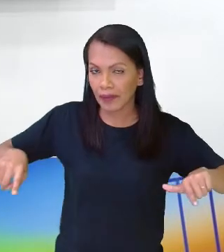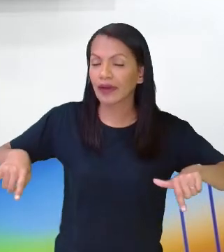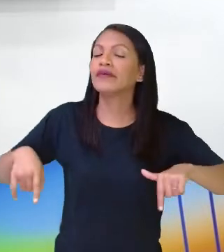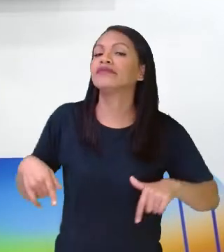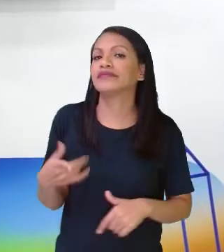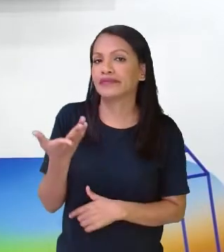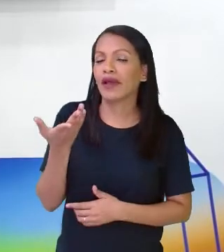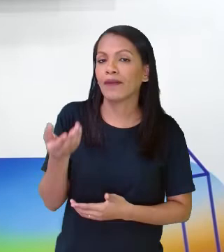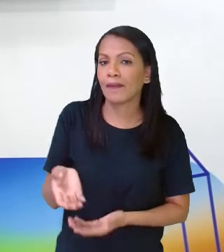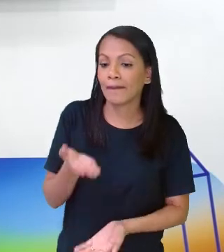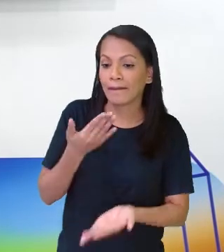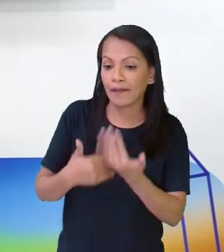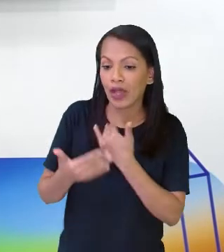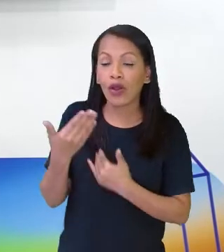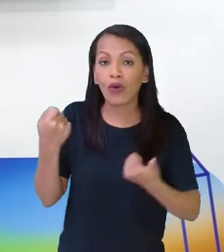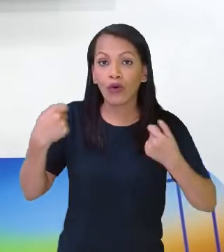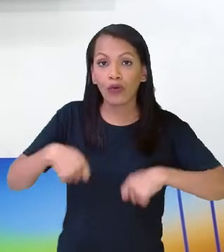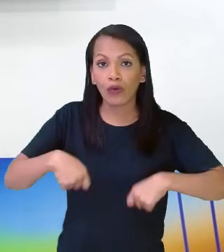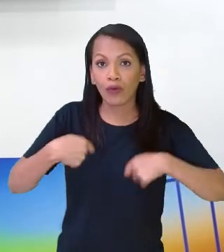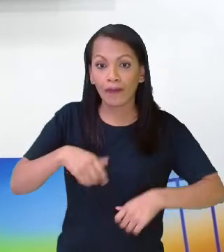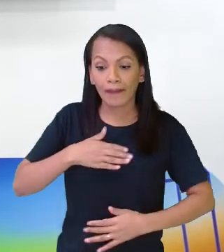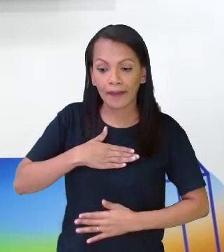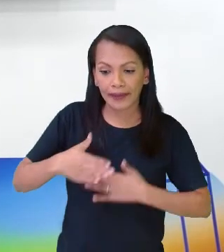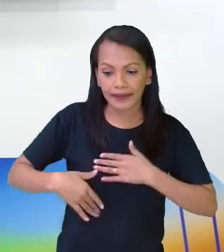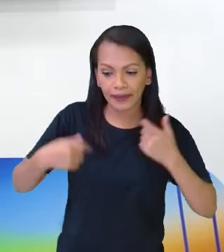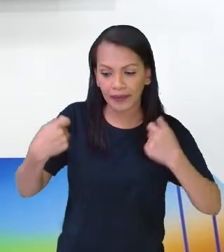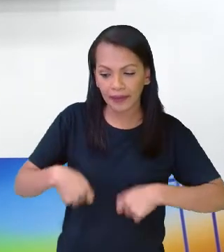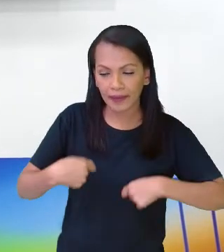estar suprindo as necessidades do seu corpo.